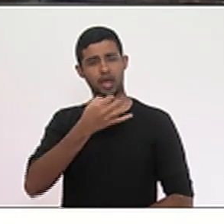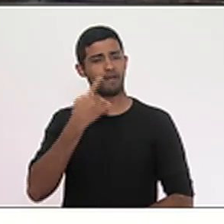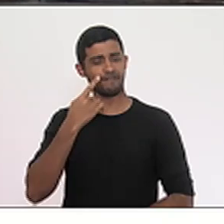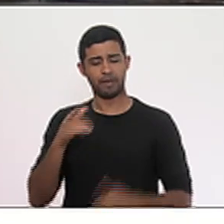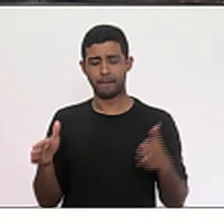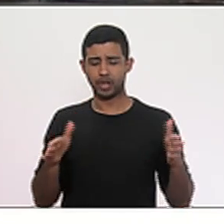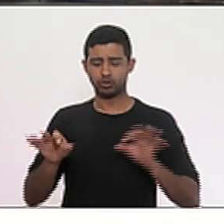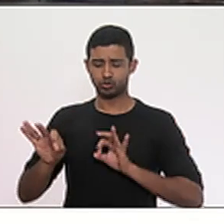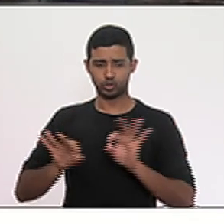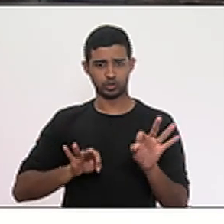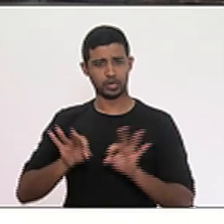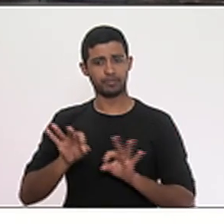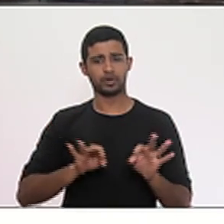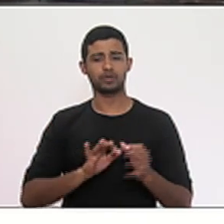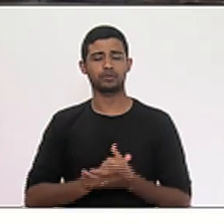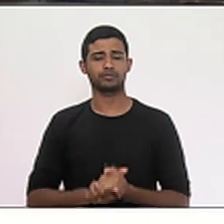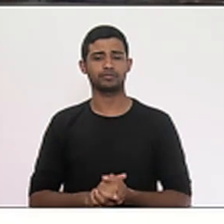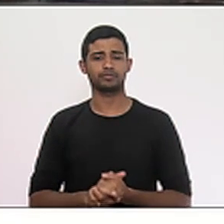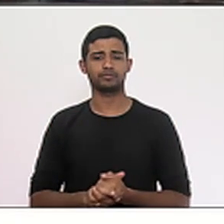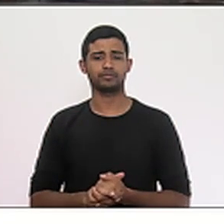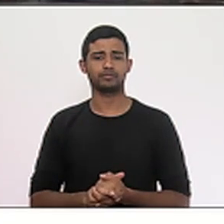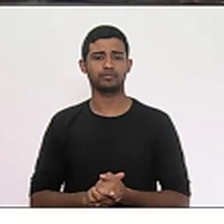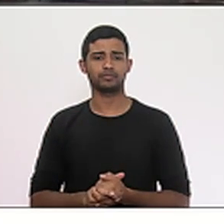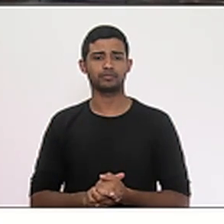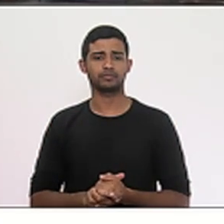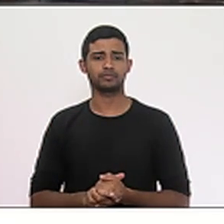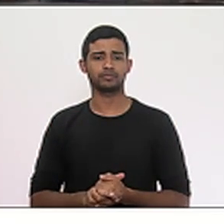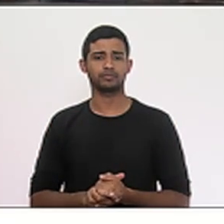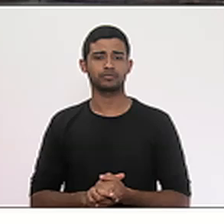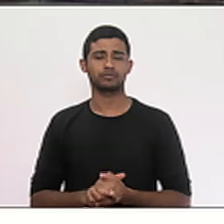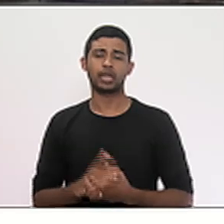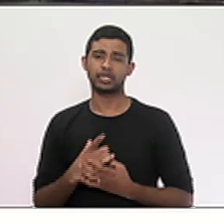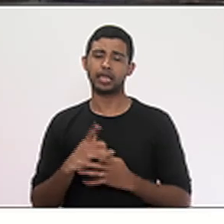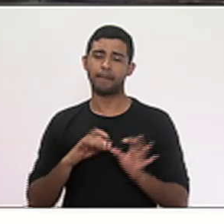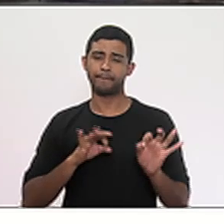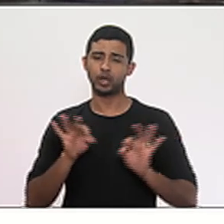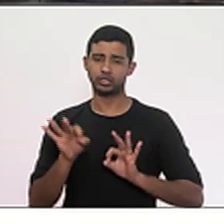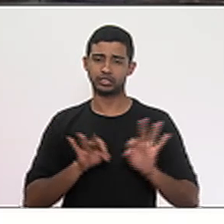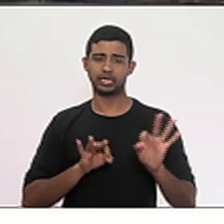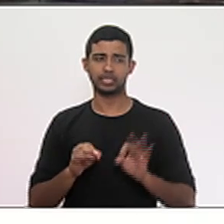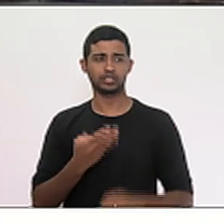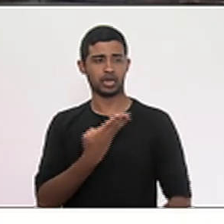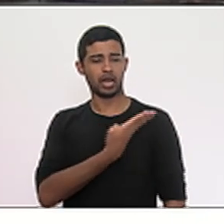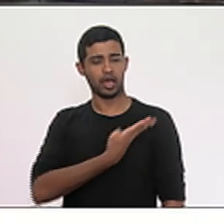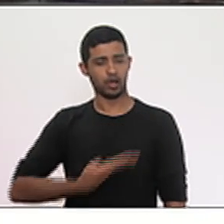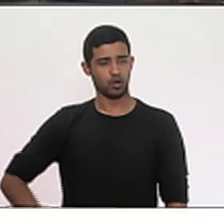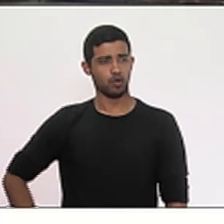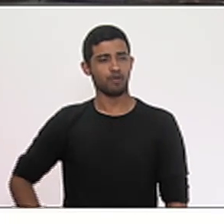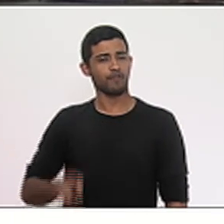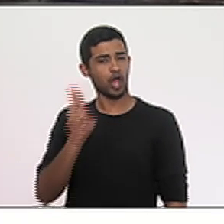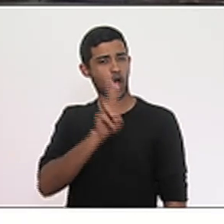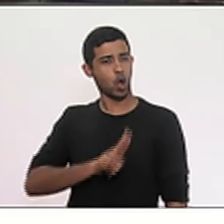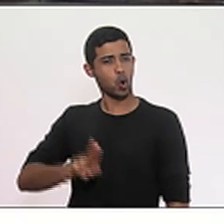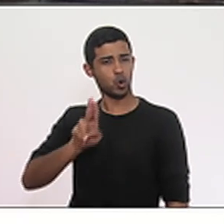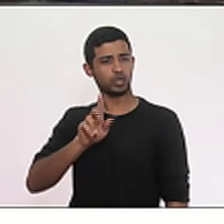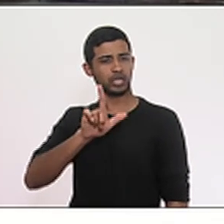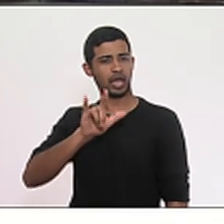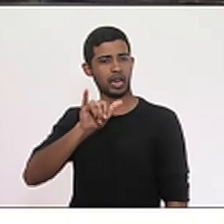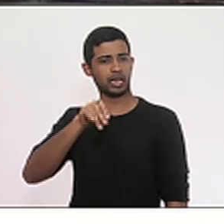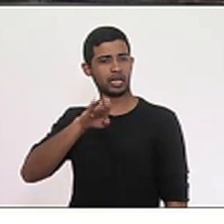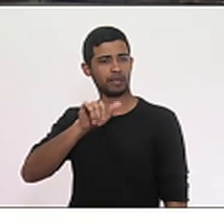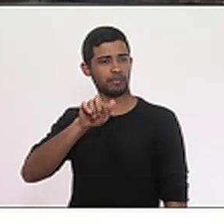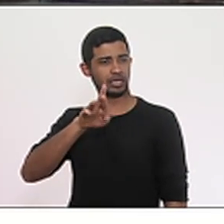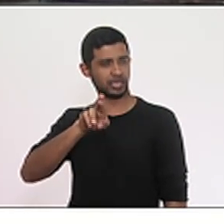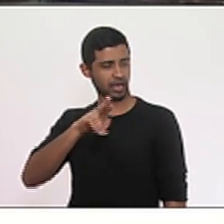processo que o governo está utilizando de liminar. A gente, em cima